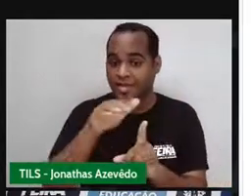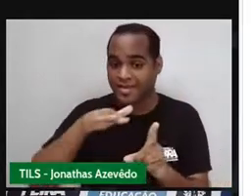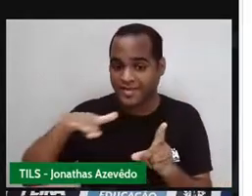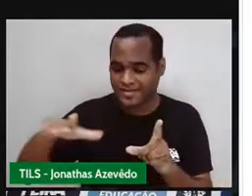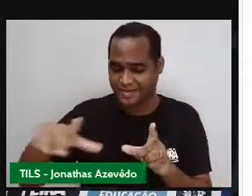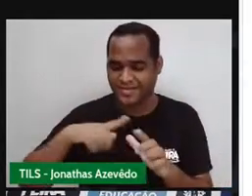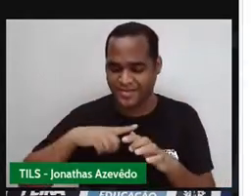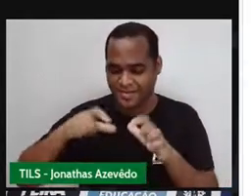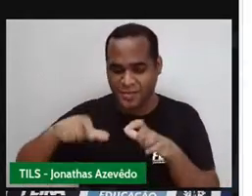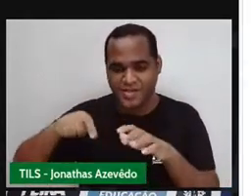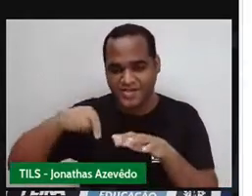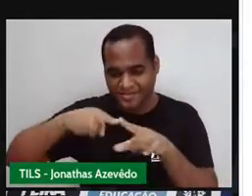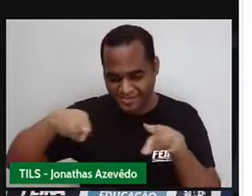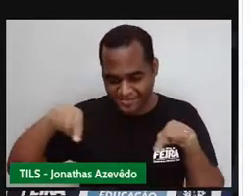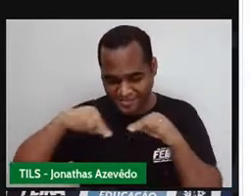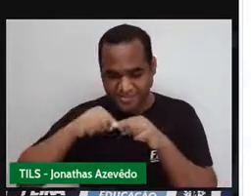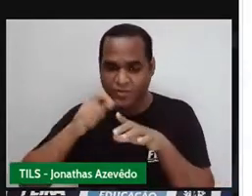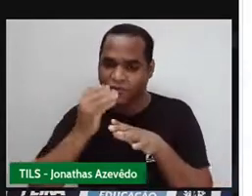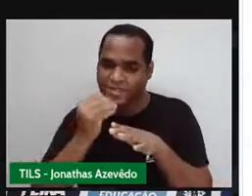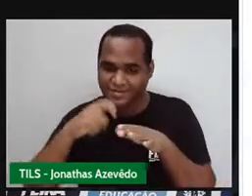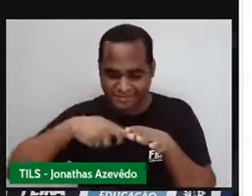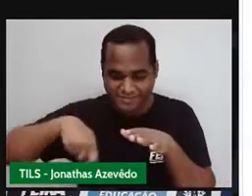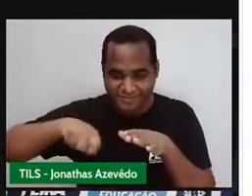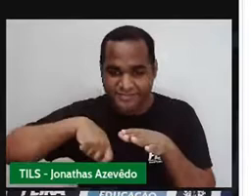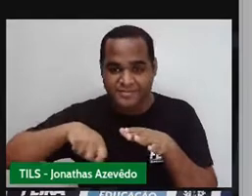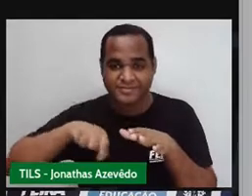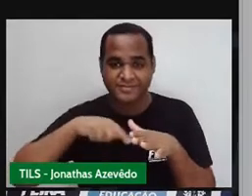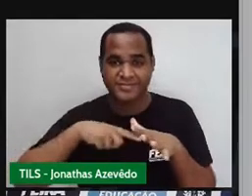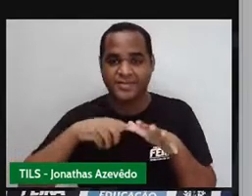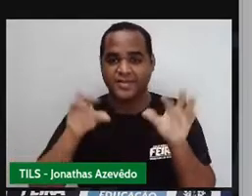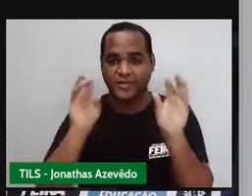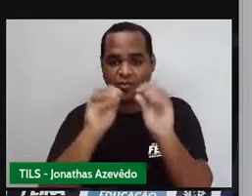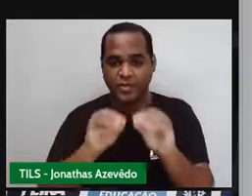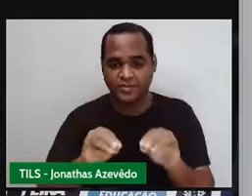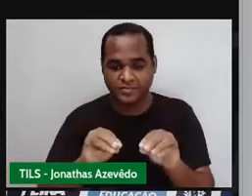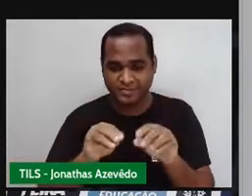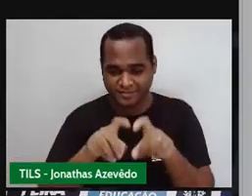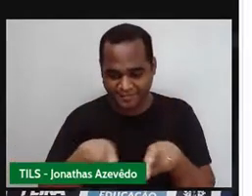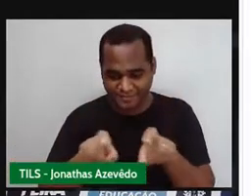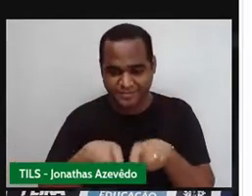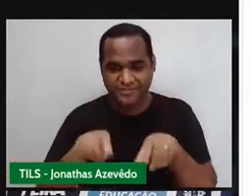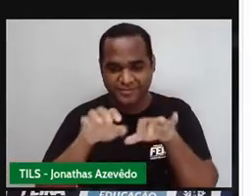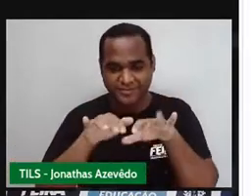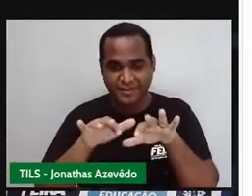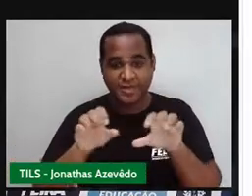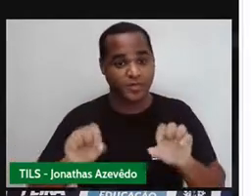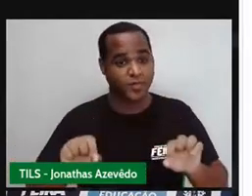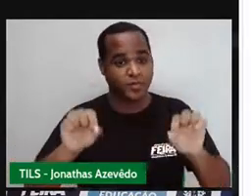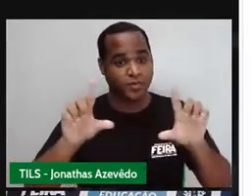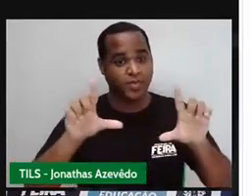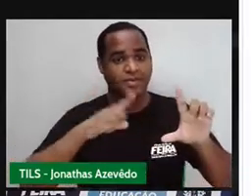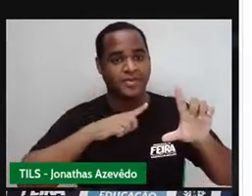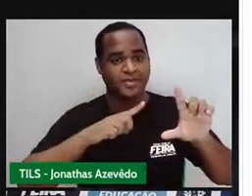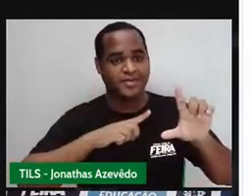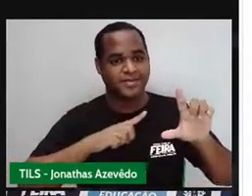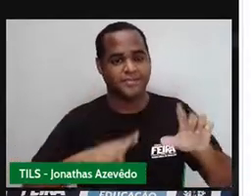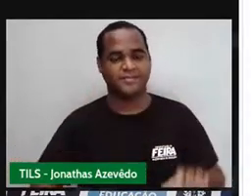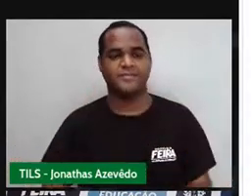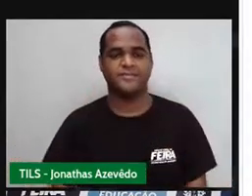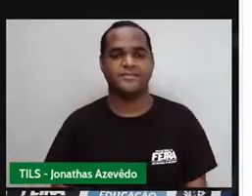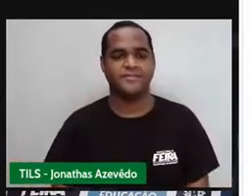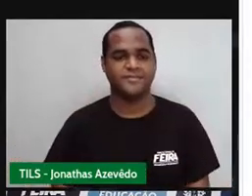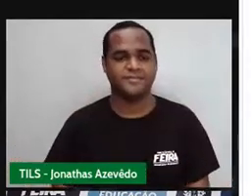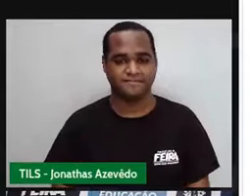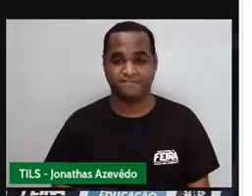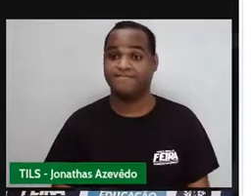área da cozinha aí vamos gravar pra gente continuar com esse aí na tela E agora